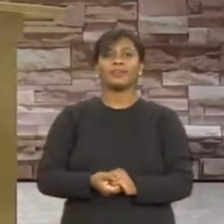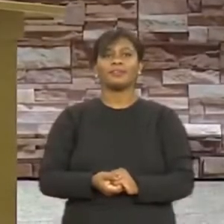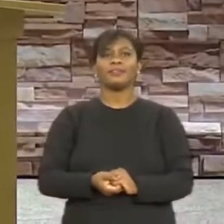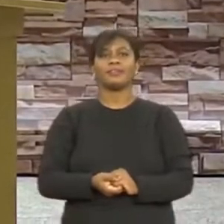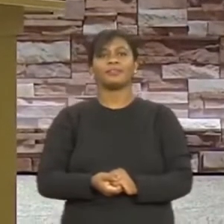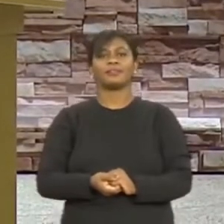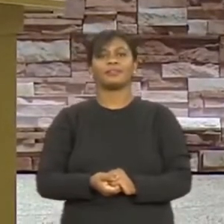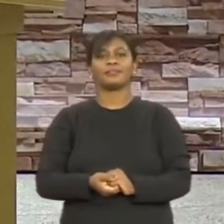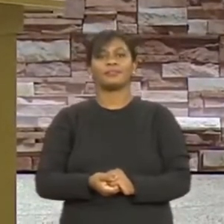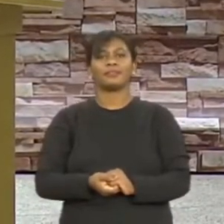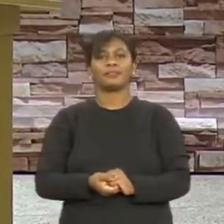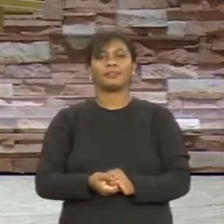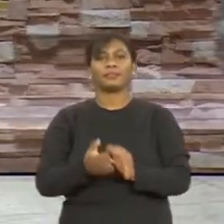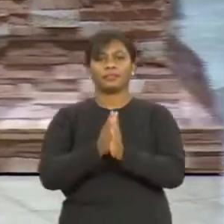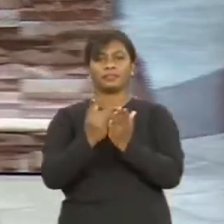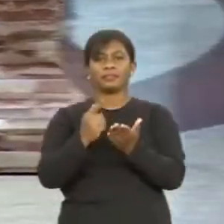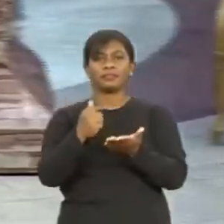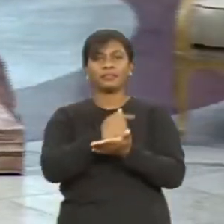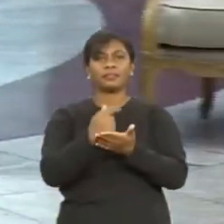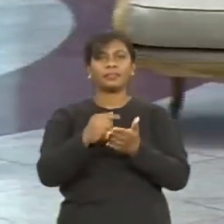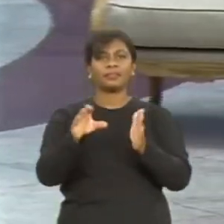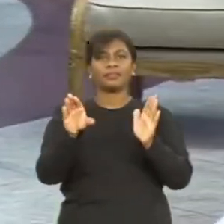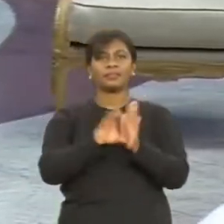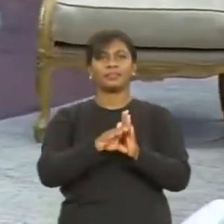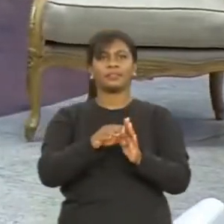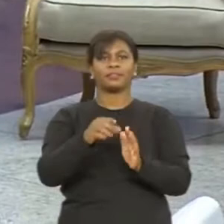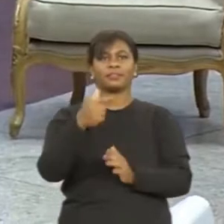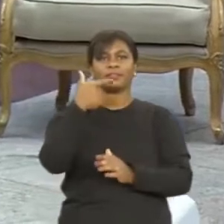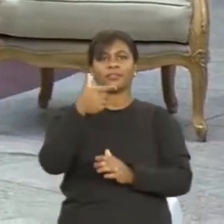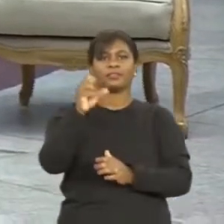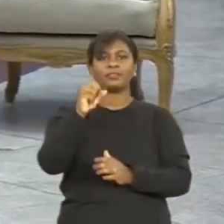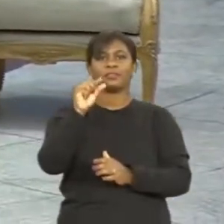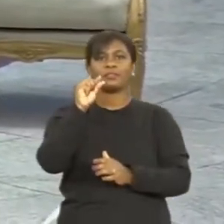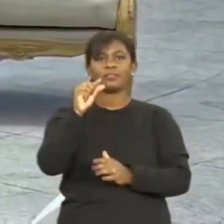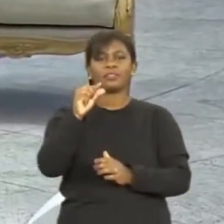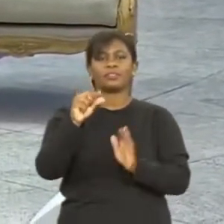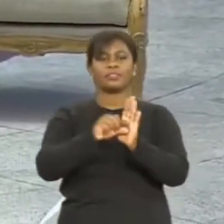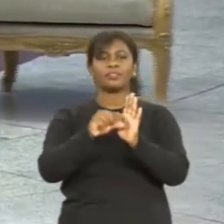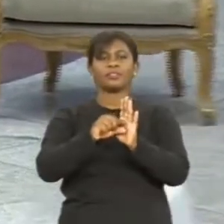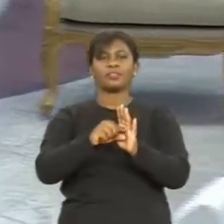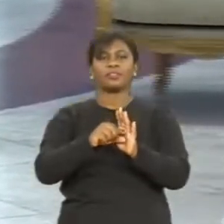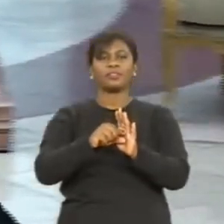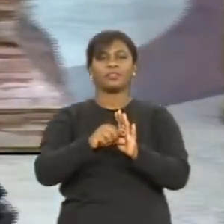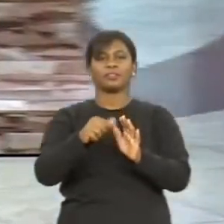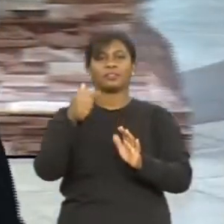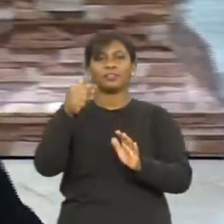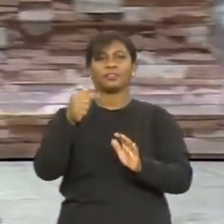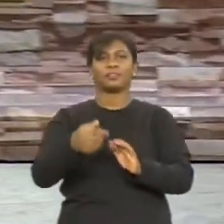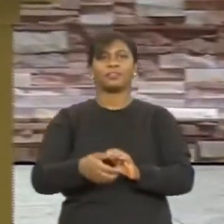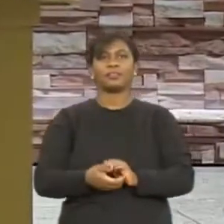Levante aí a sua Bíblia. Gênesis 28, 17. Que história gloriosa, né? Levante aí.